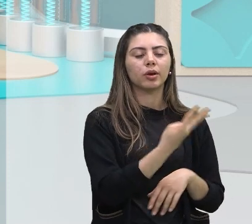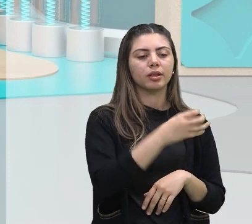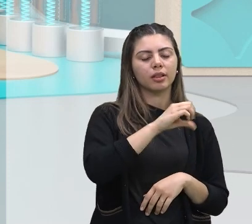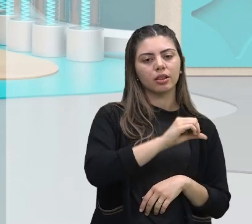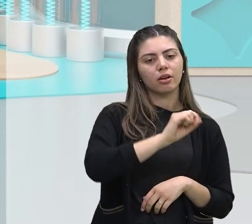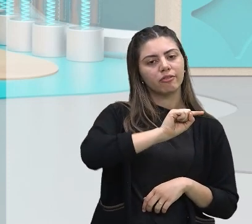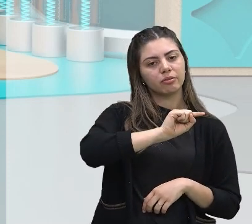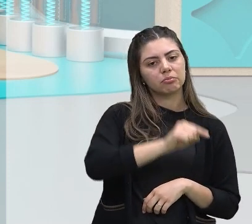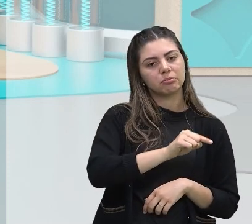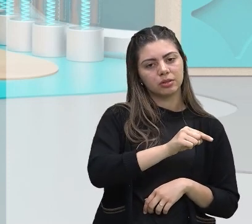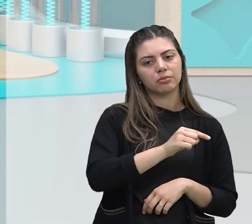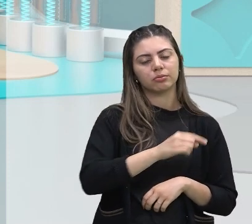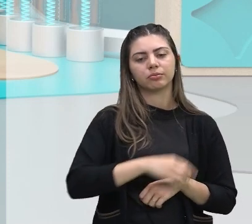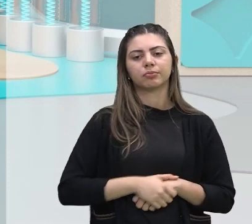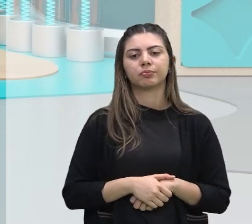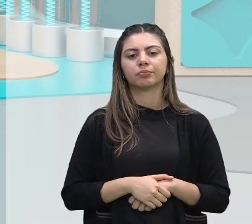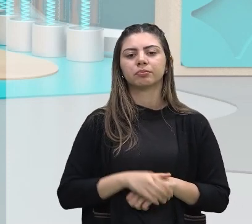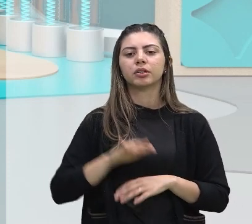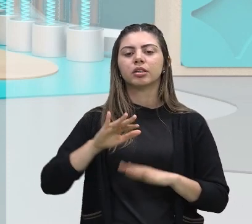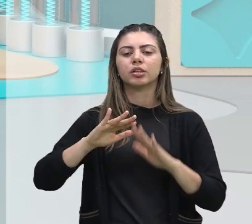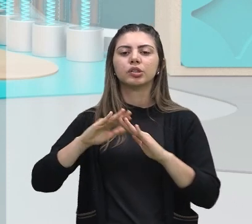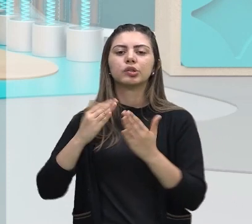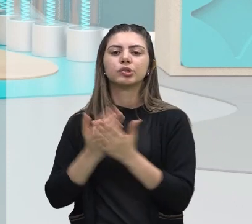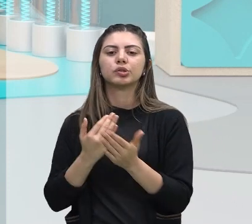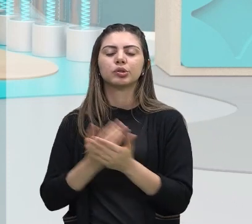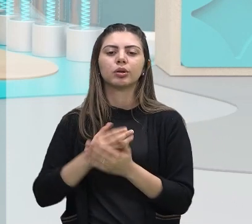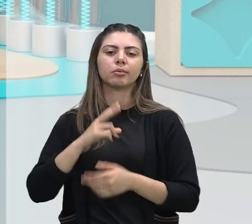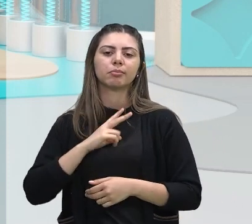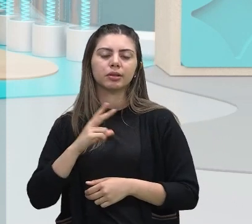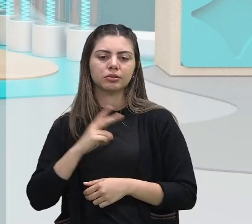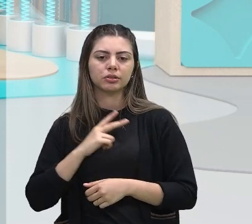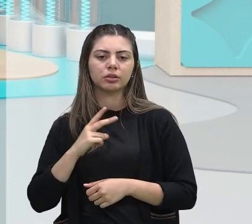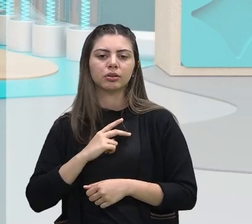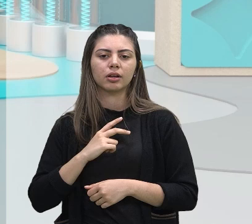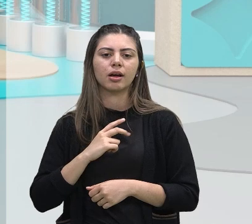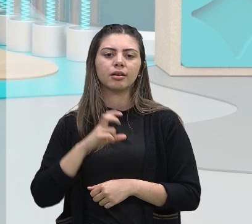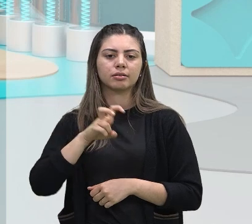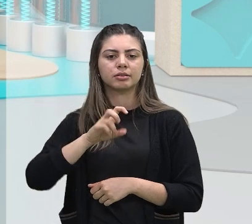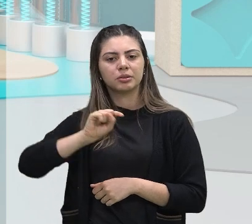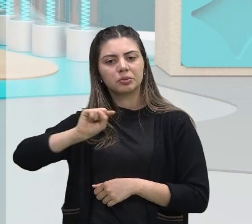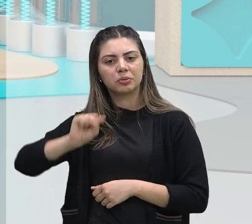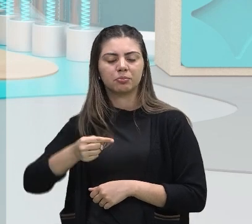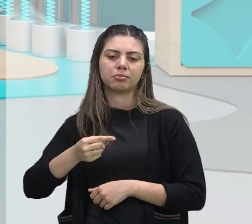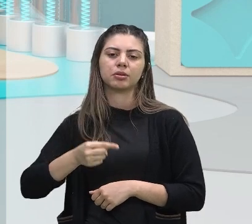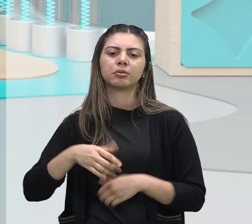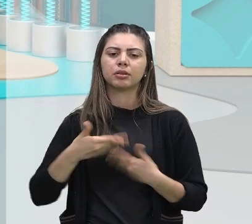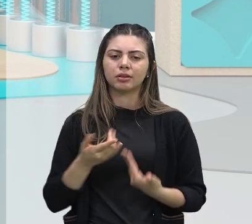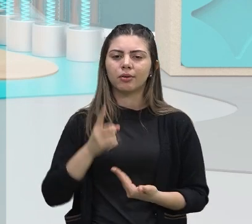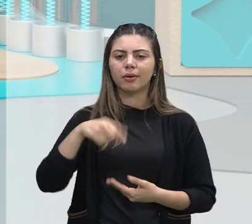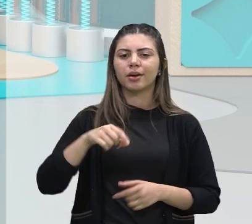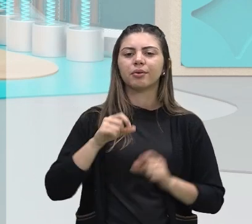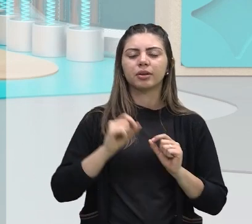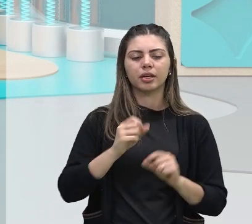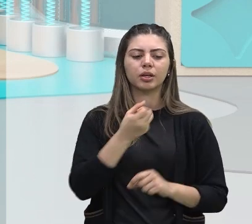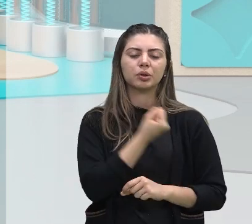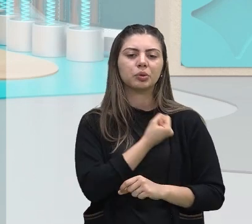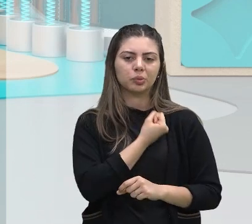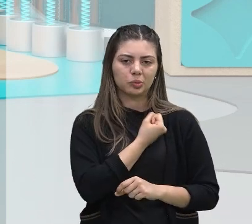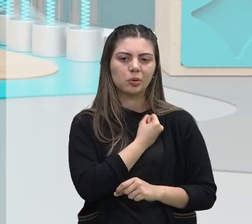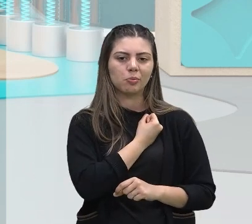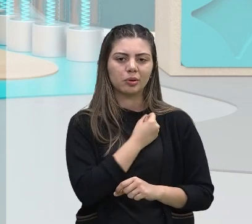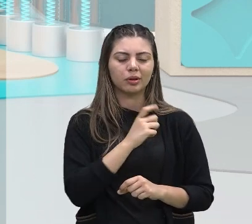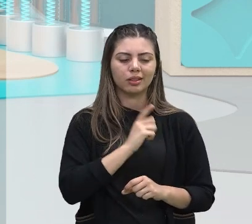49.975, né, as privadas, 5.408. Então, são números cardinais, né, porque eles vão seguindo aí